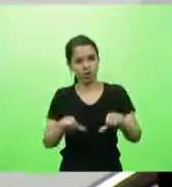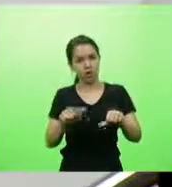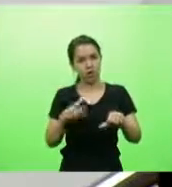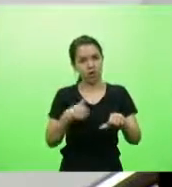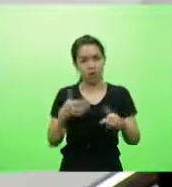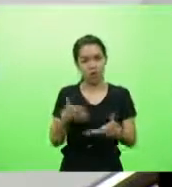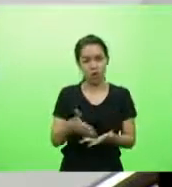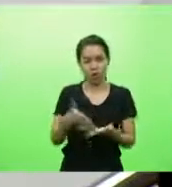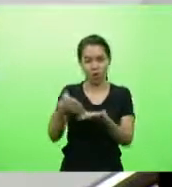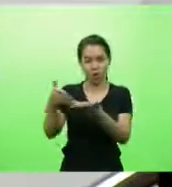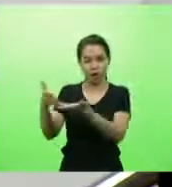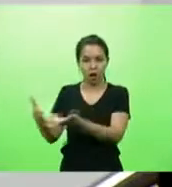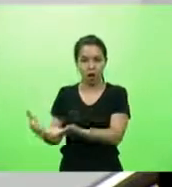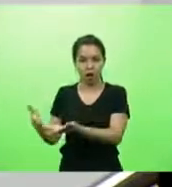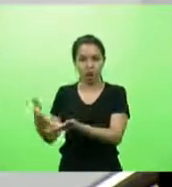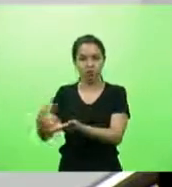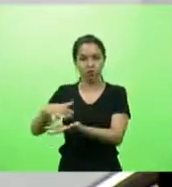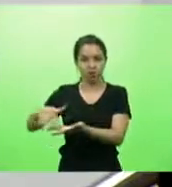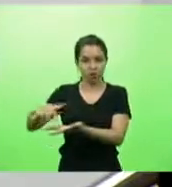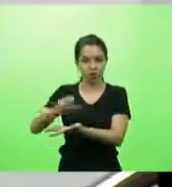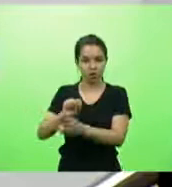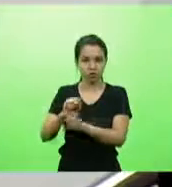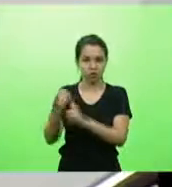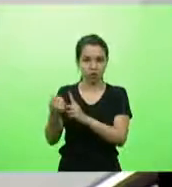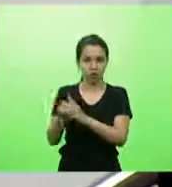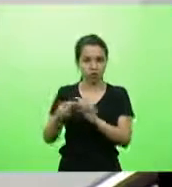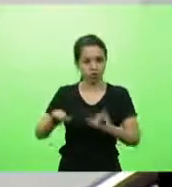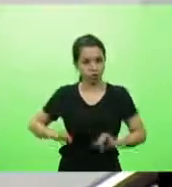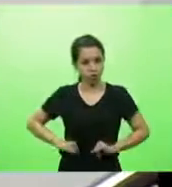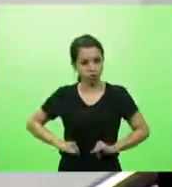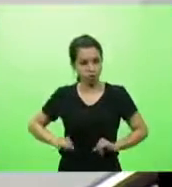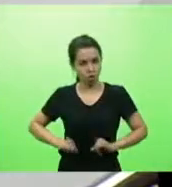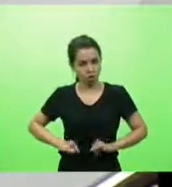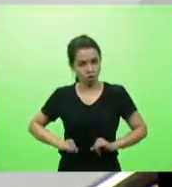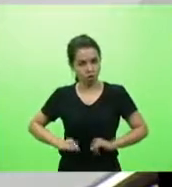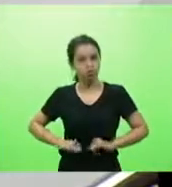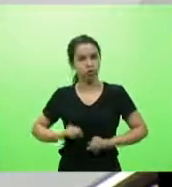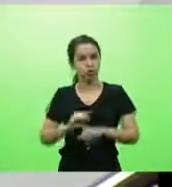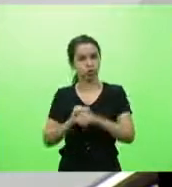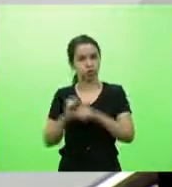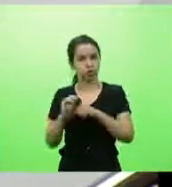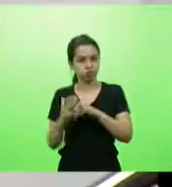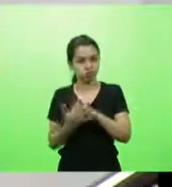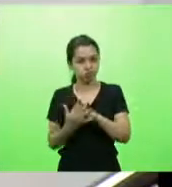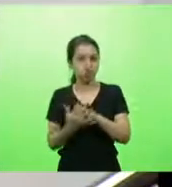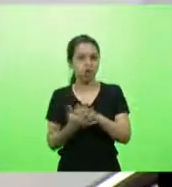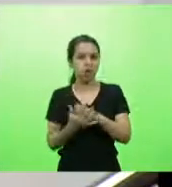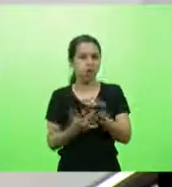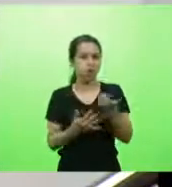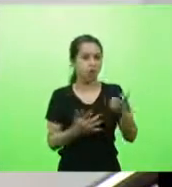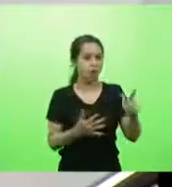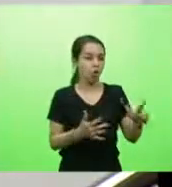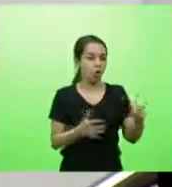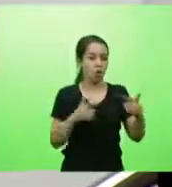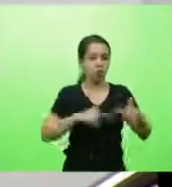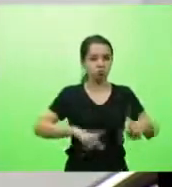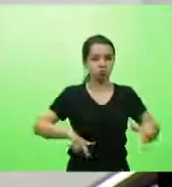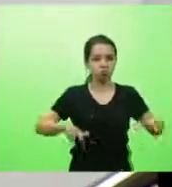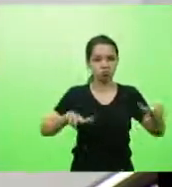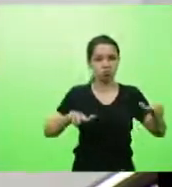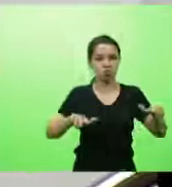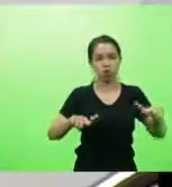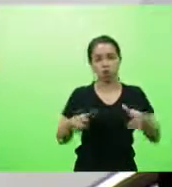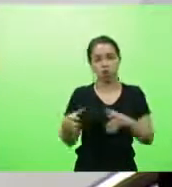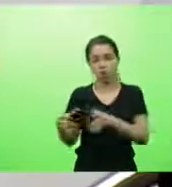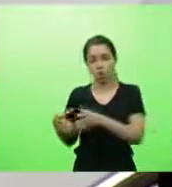sociedade que sofre as consequências da coronacrise e um lado da sociedade que é imune. Um tipo de brasileiro que sente a